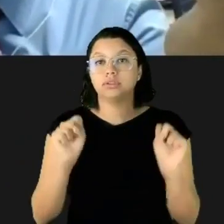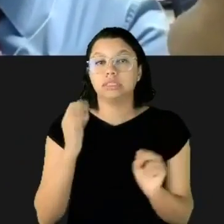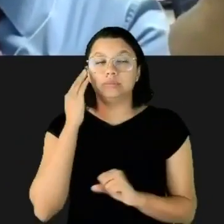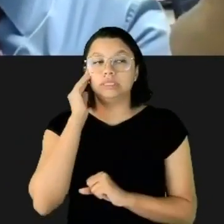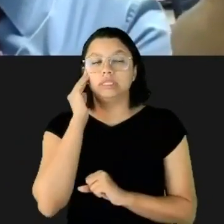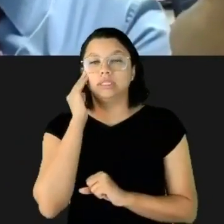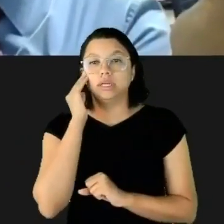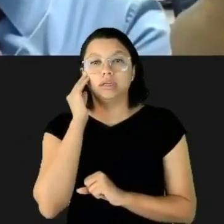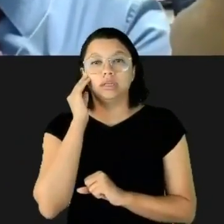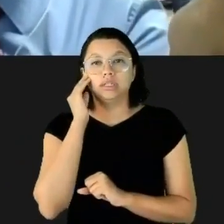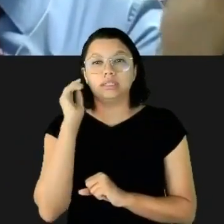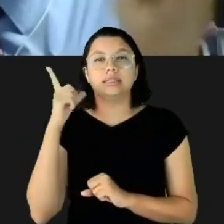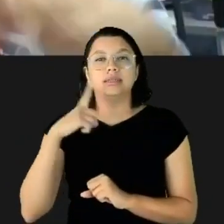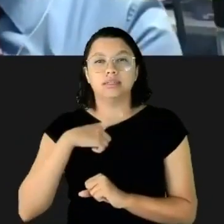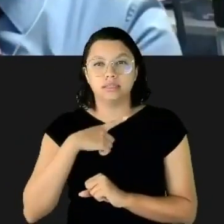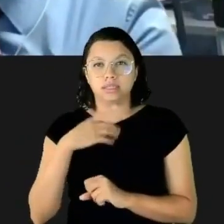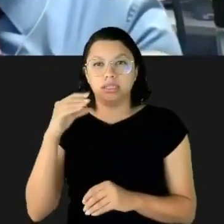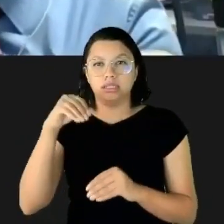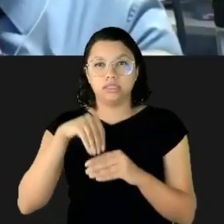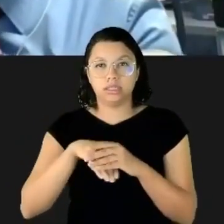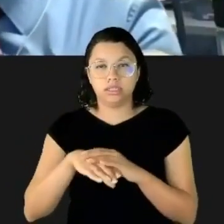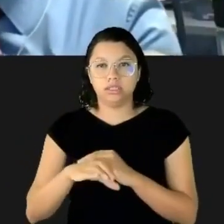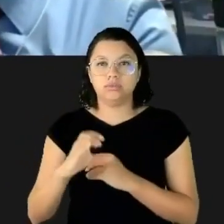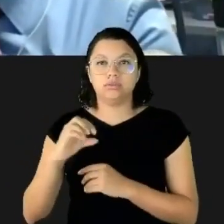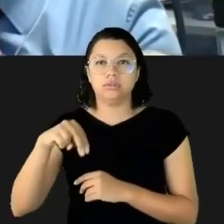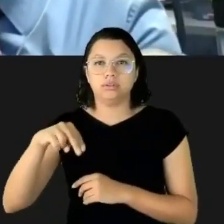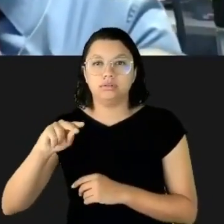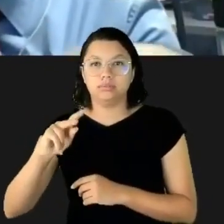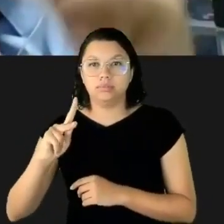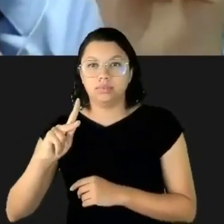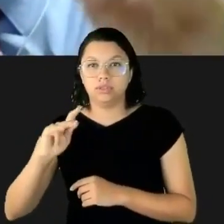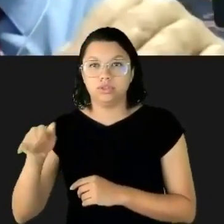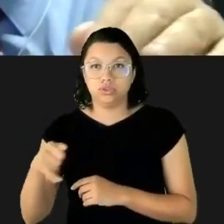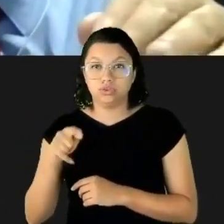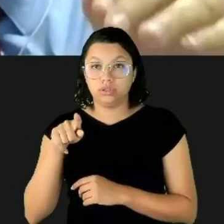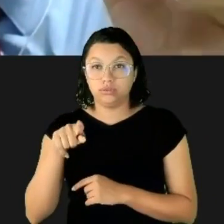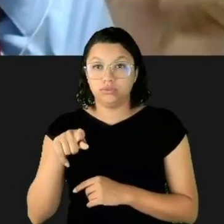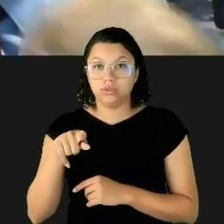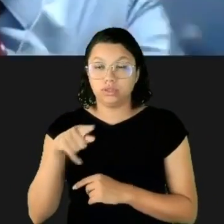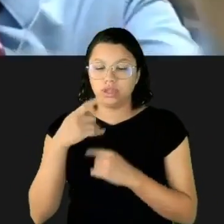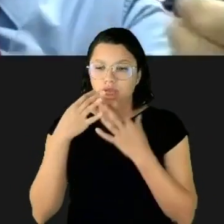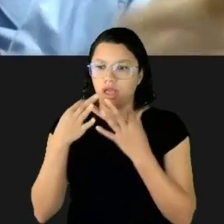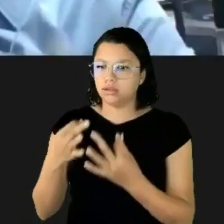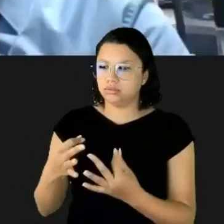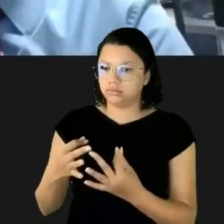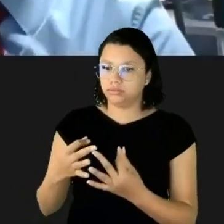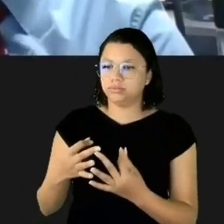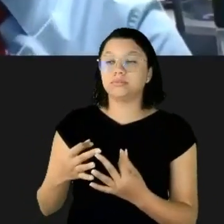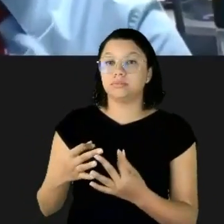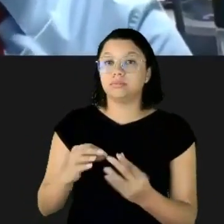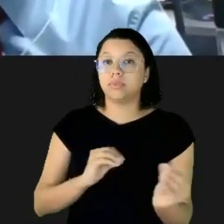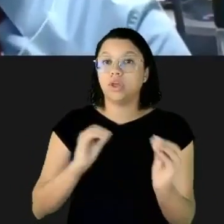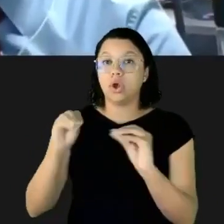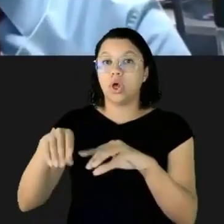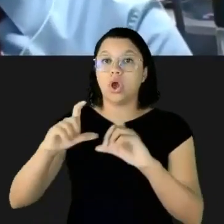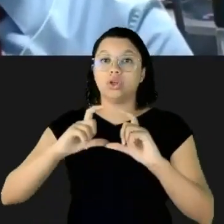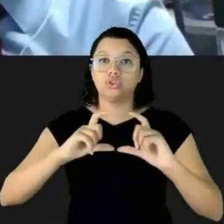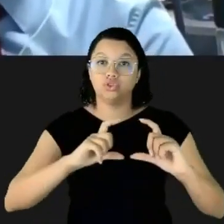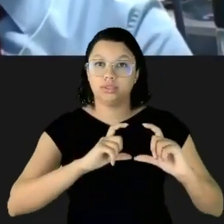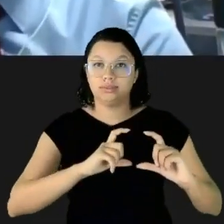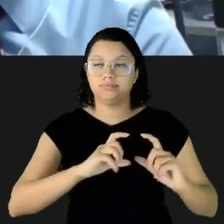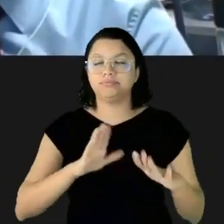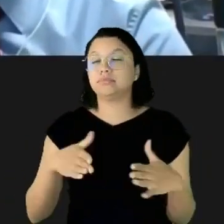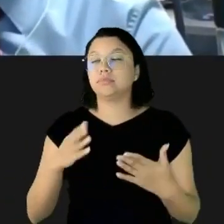sistema entender que tem um CNPJ que você tem interesse ele joga a etiqueta